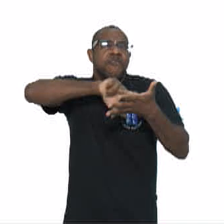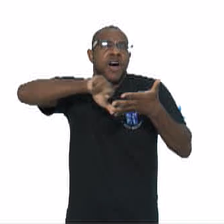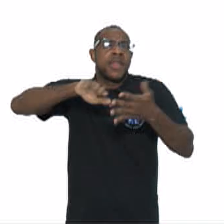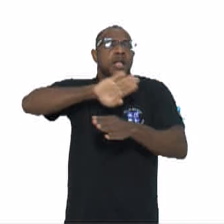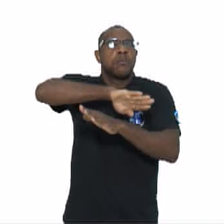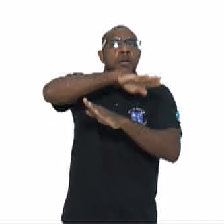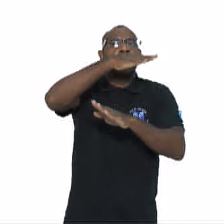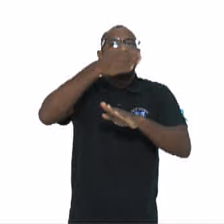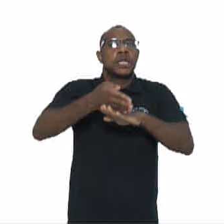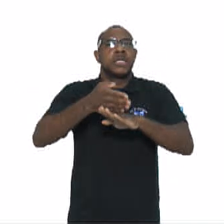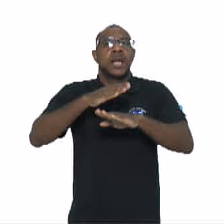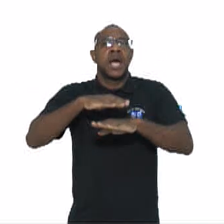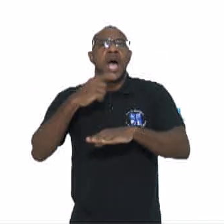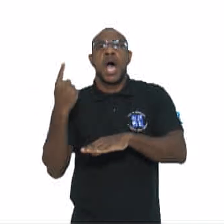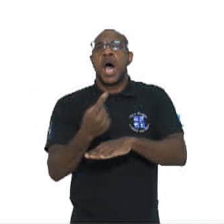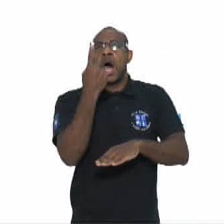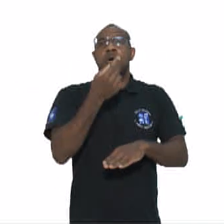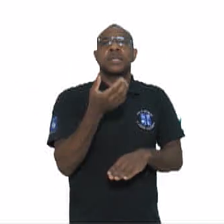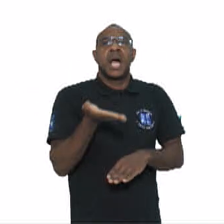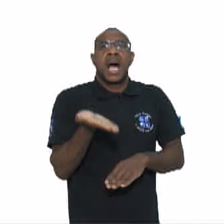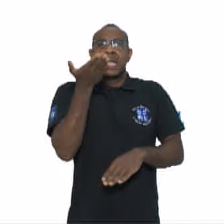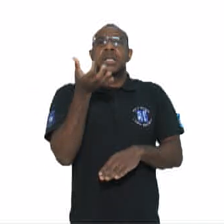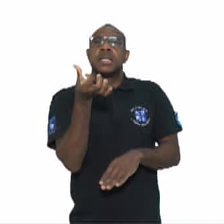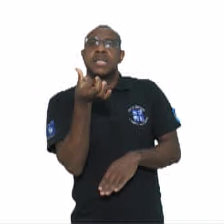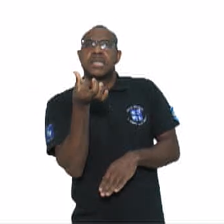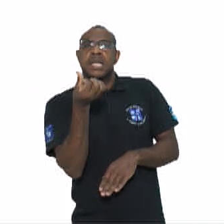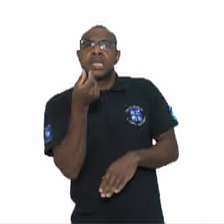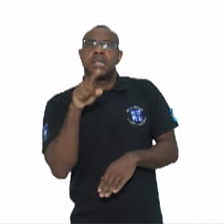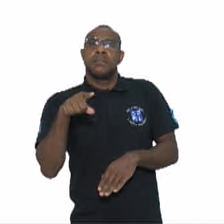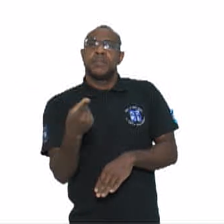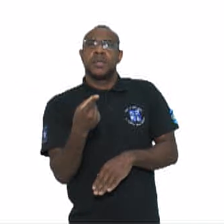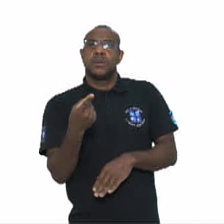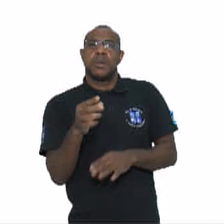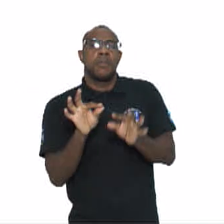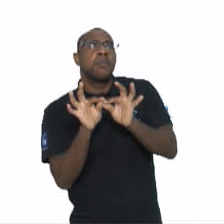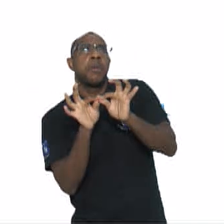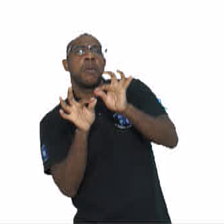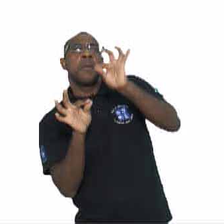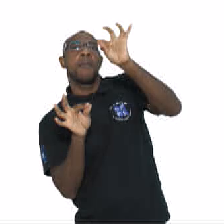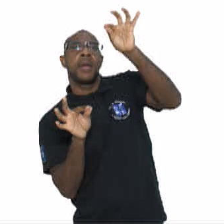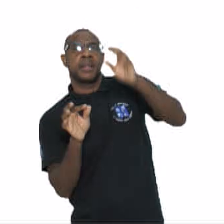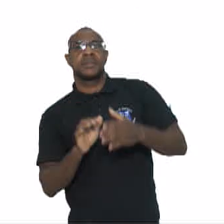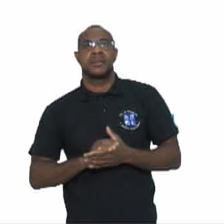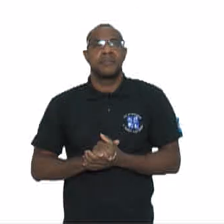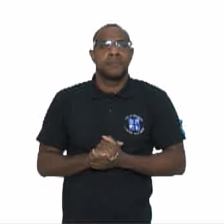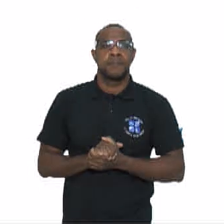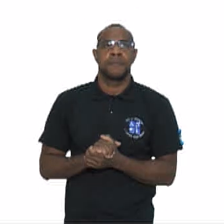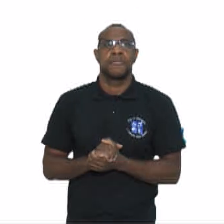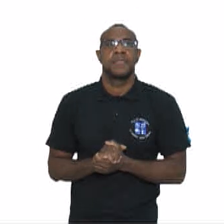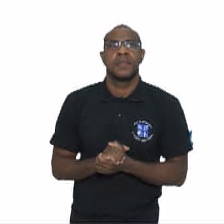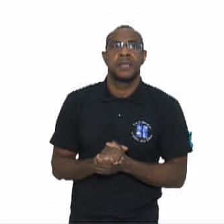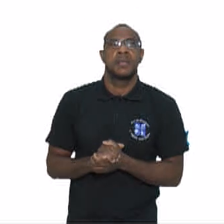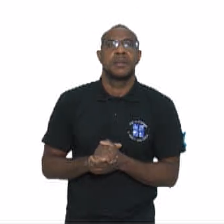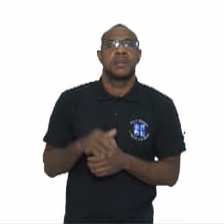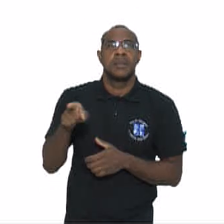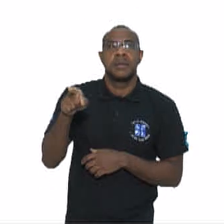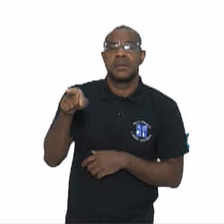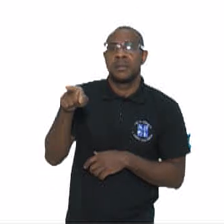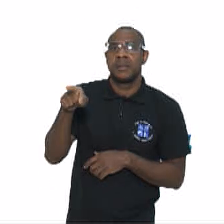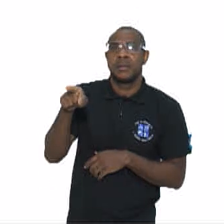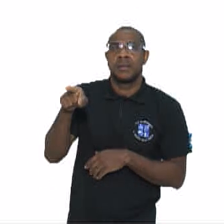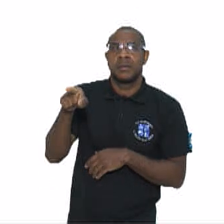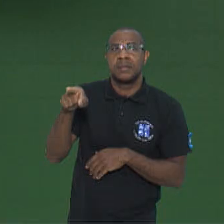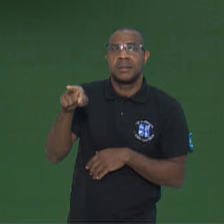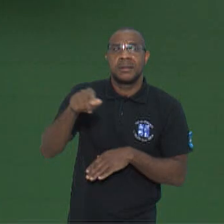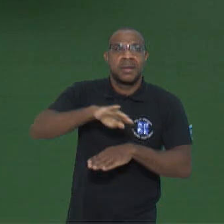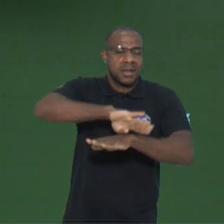Andes seria o teto do mundo se não existisse o Himalaia, então é uma região de muita altitude. Esse montanhista aqui chama-se Máximo Cauchy,